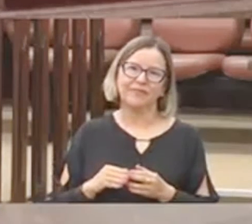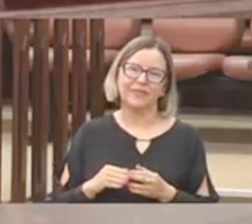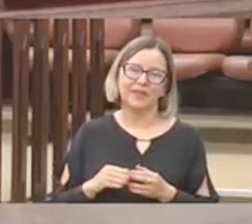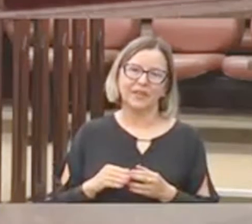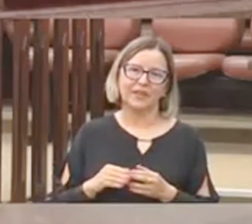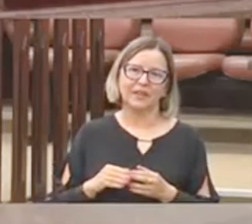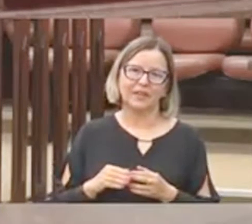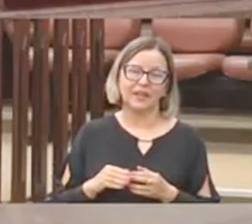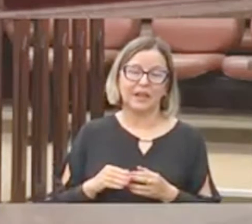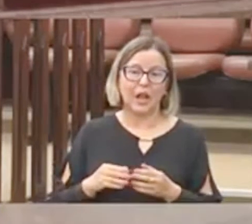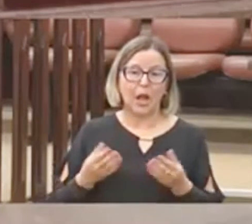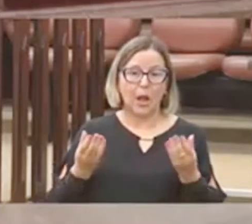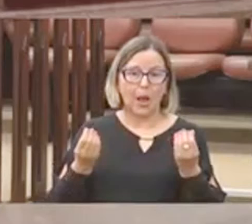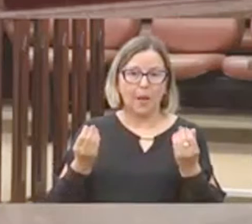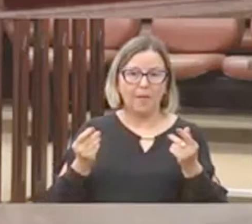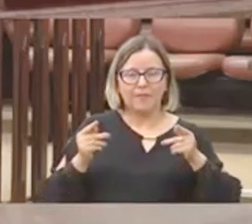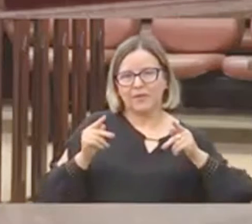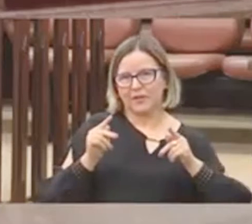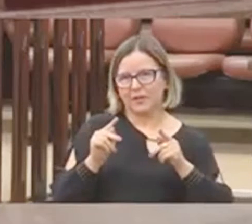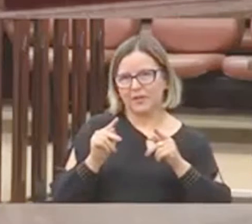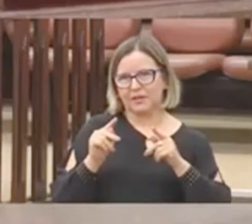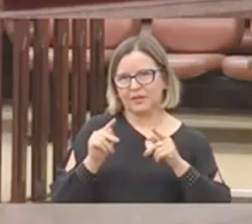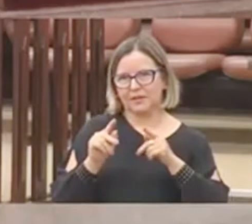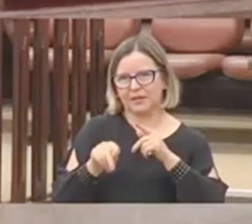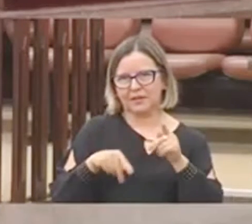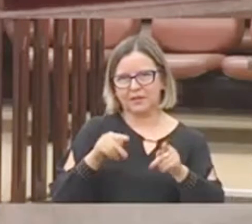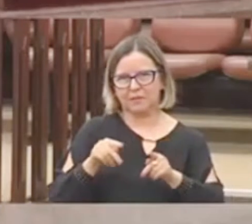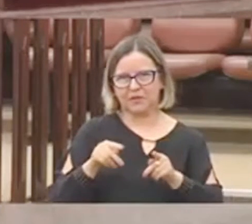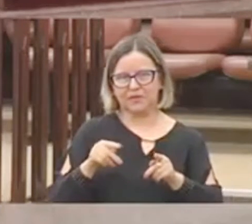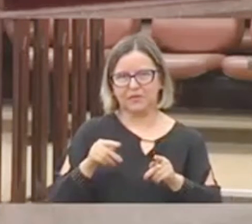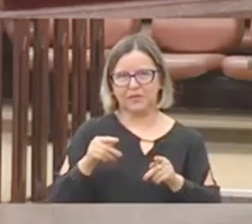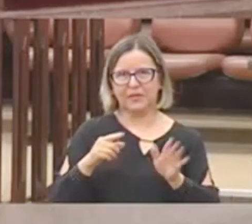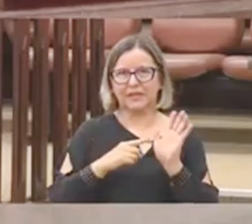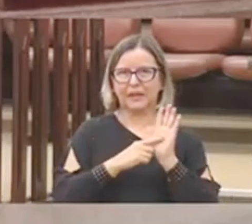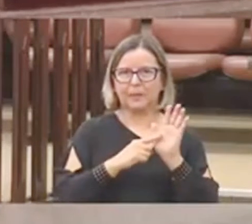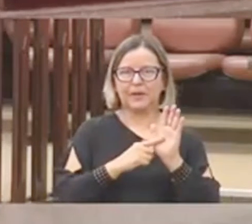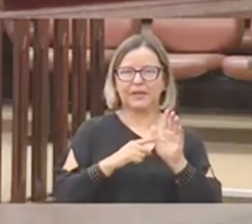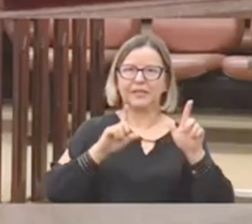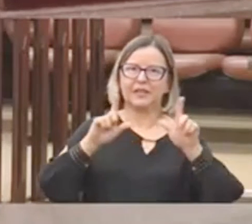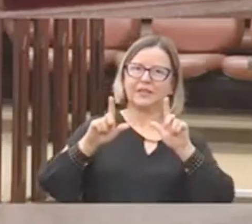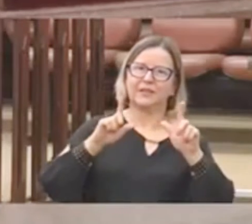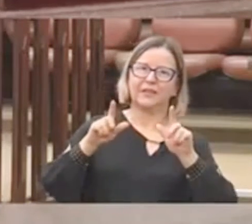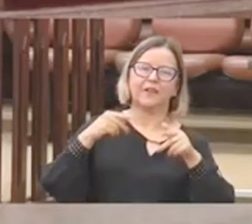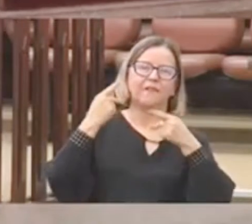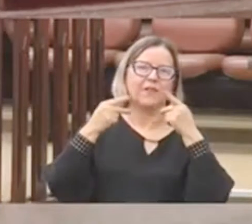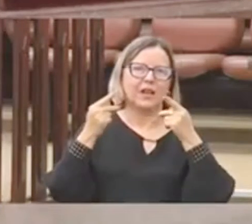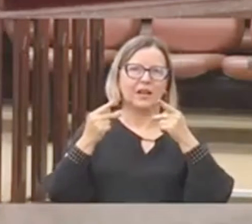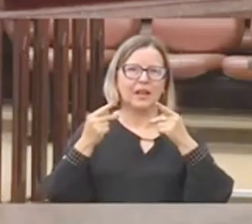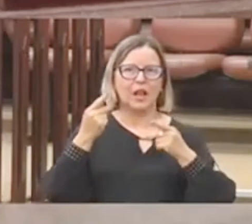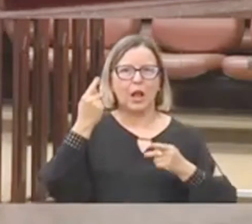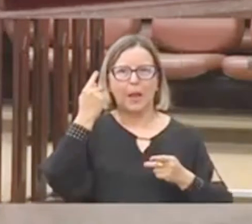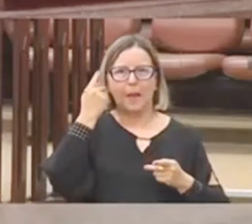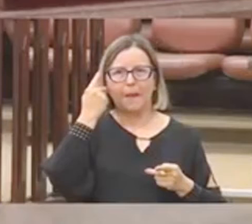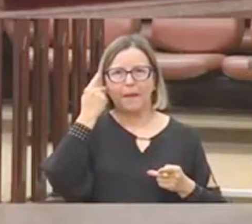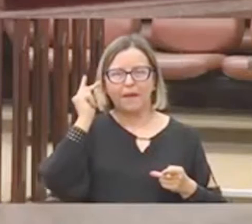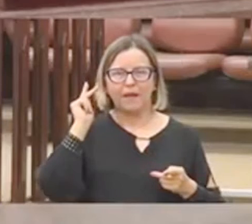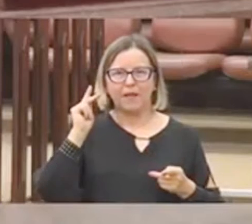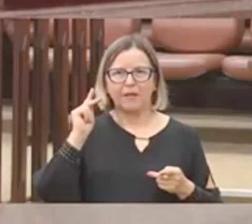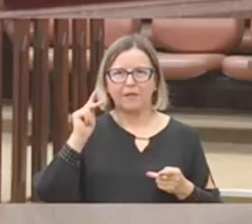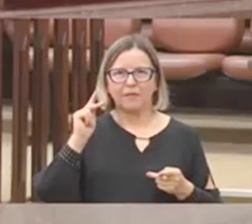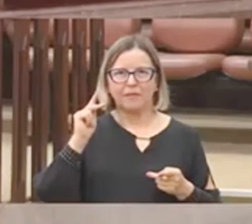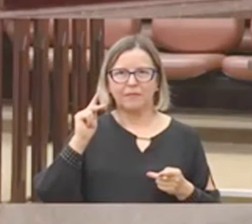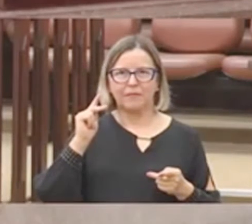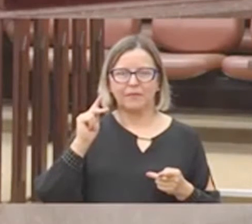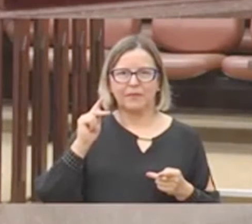aspas, especialistas das redes sociais, que para você superar a ansiedade, você precisa se